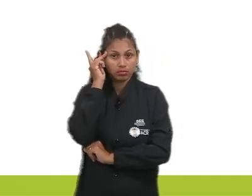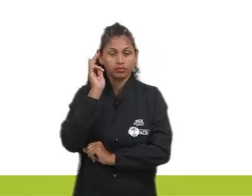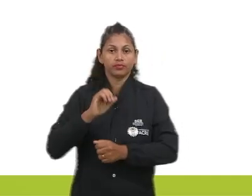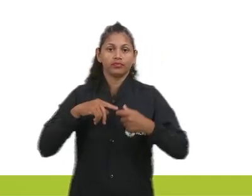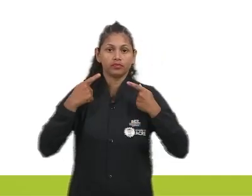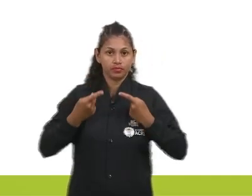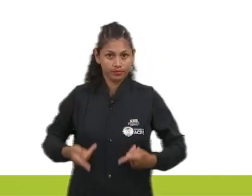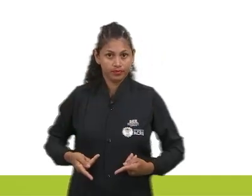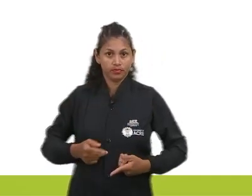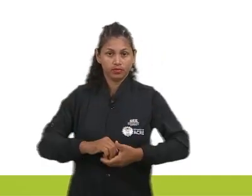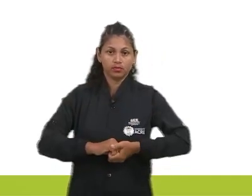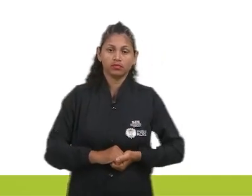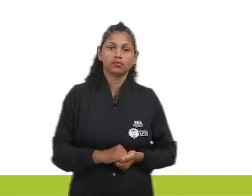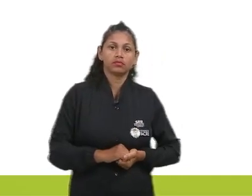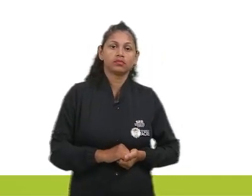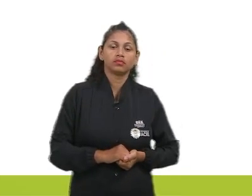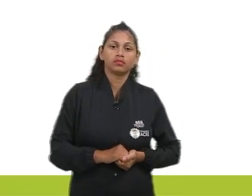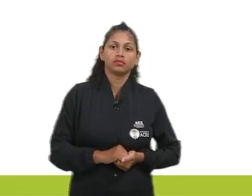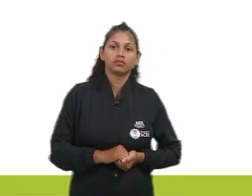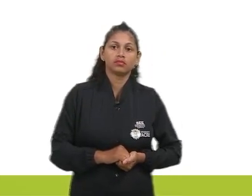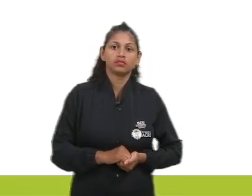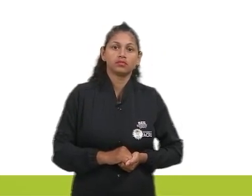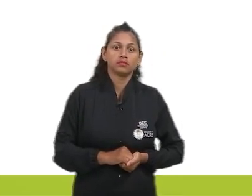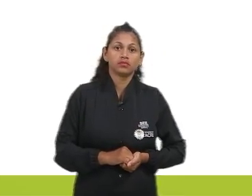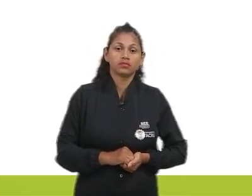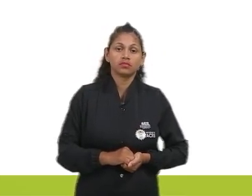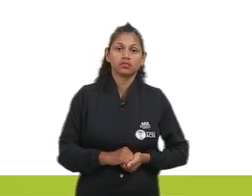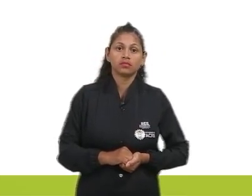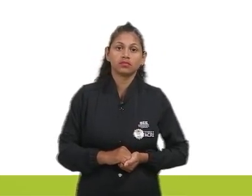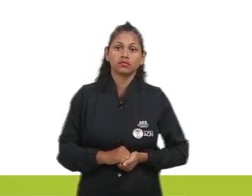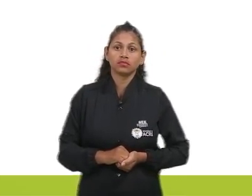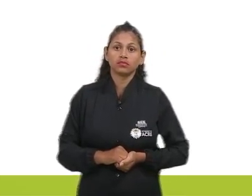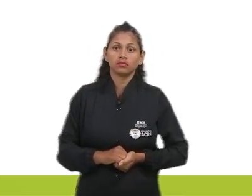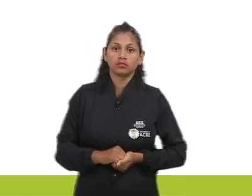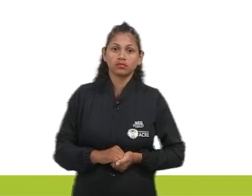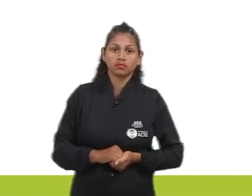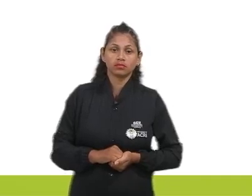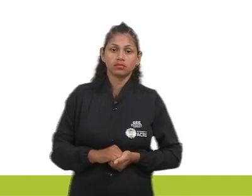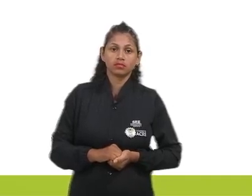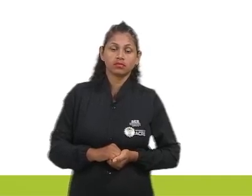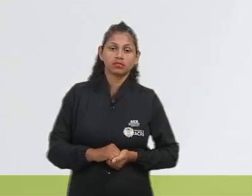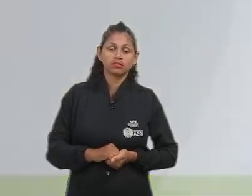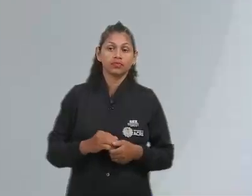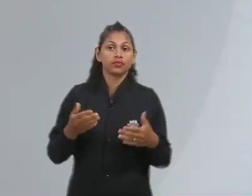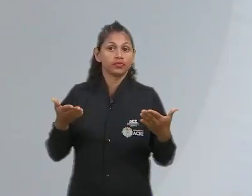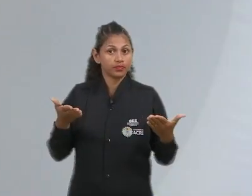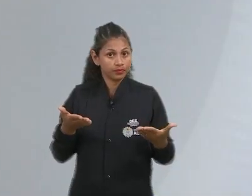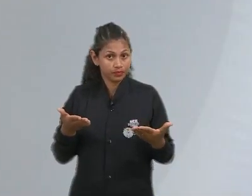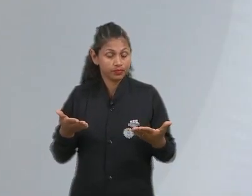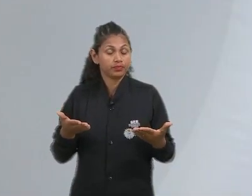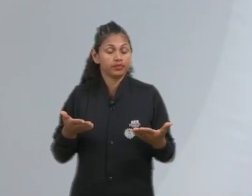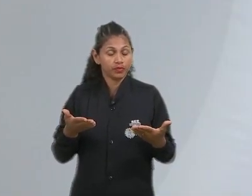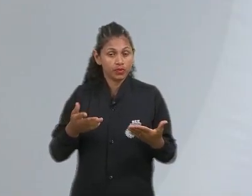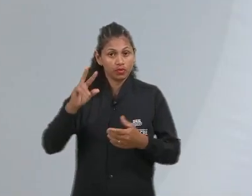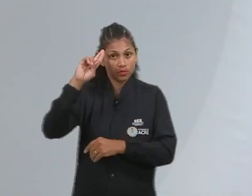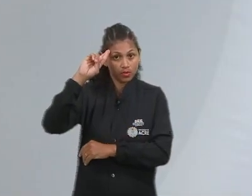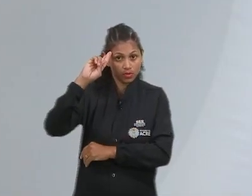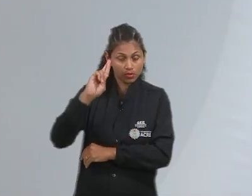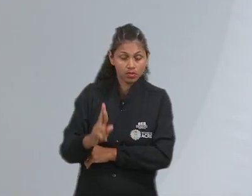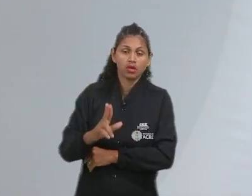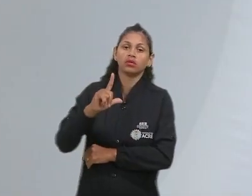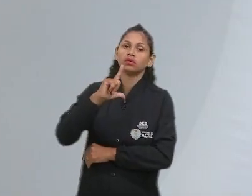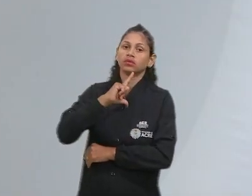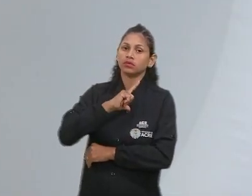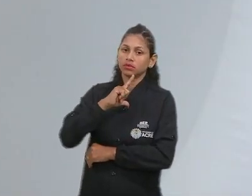humano. Muito bem. Agora, assim como o racionalismo ele